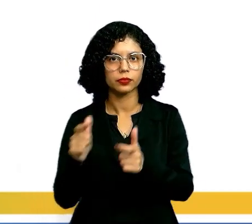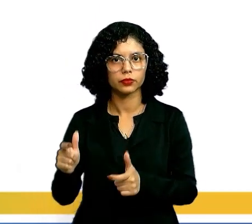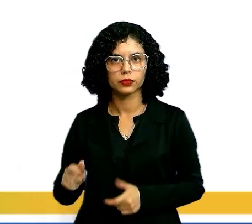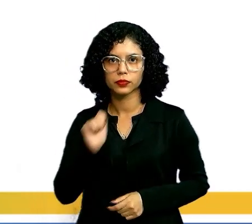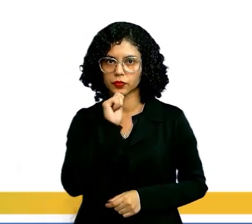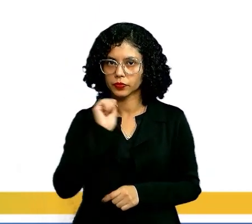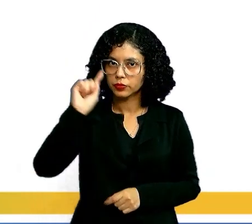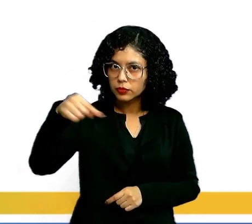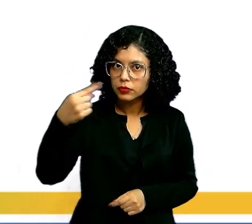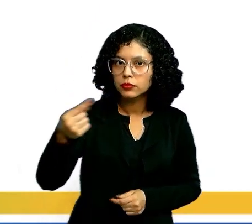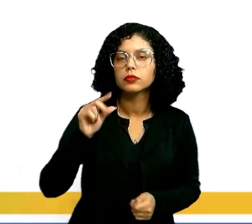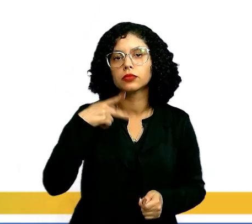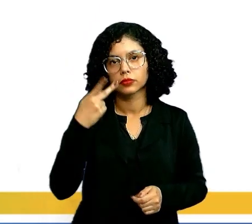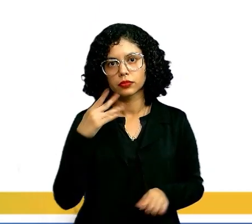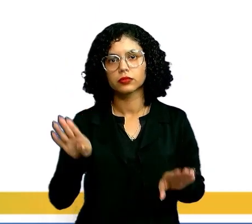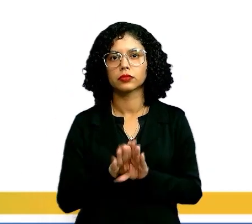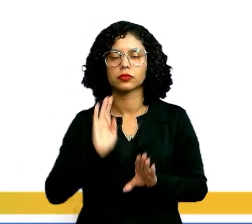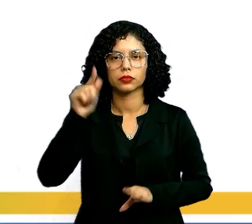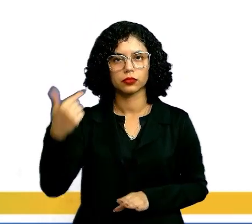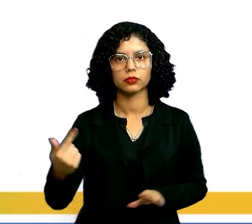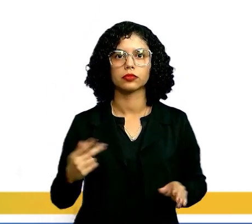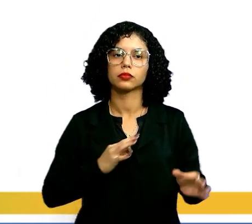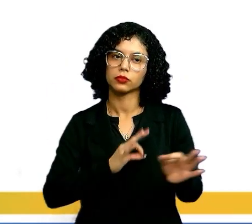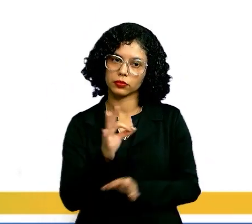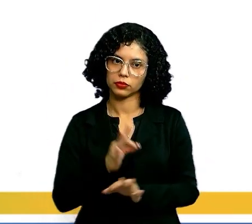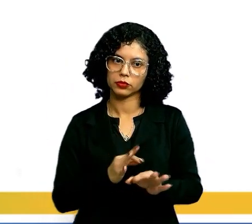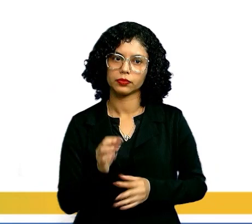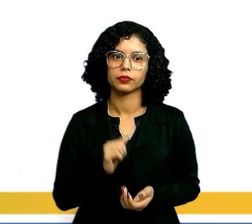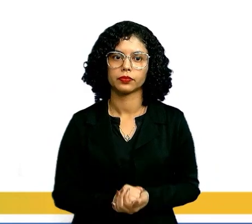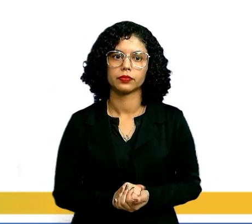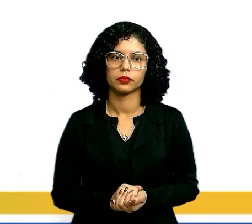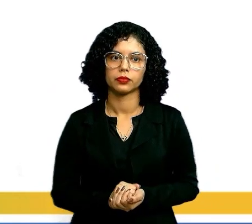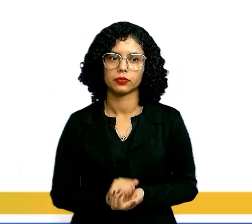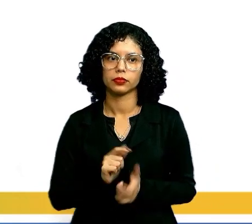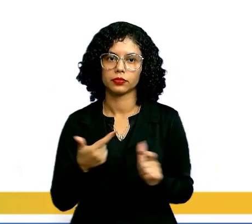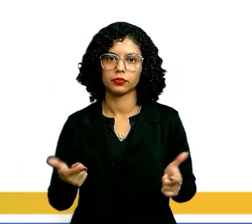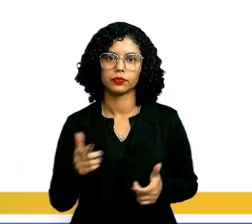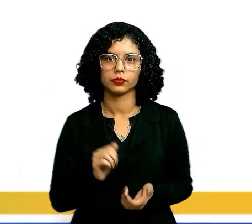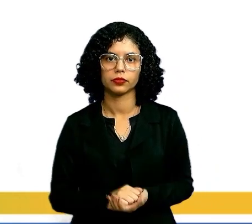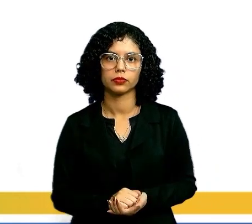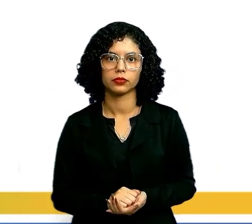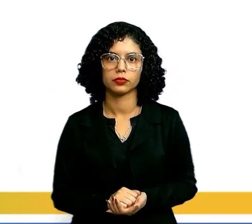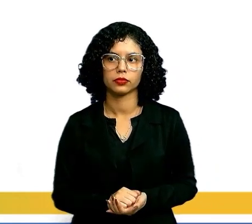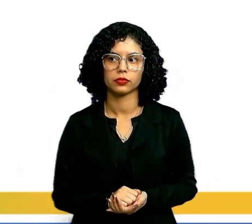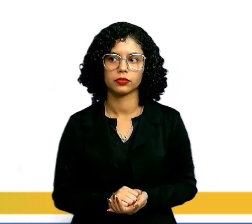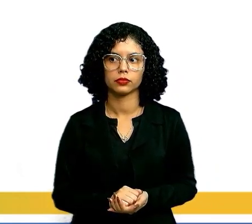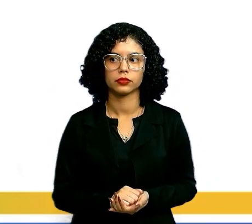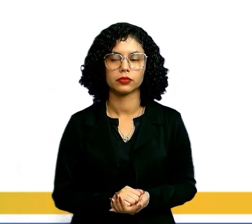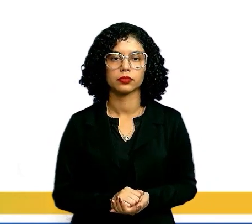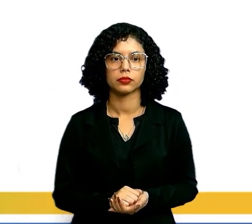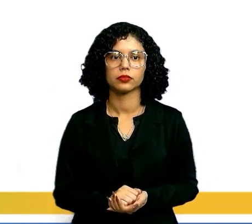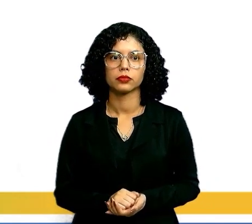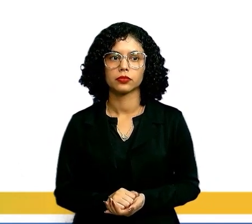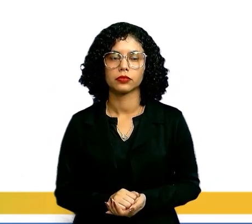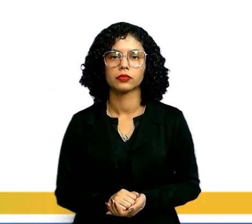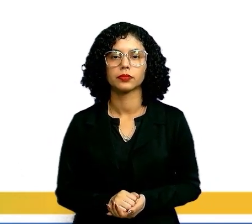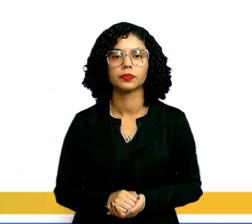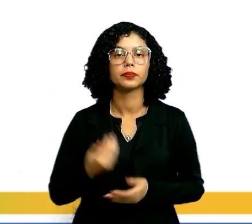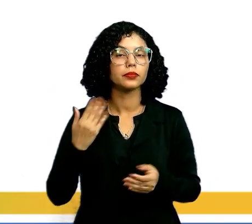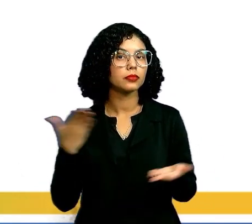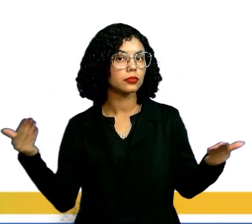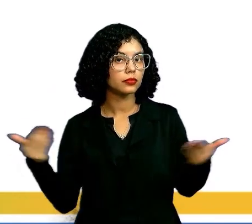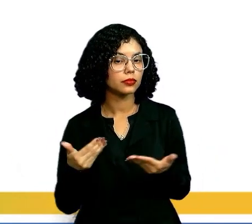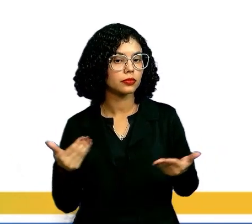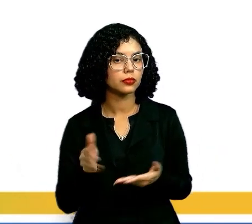corresponde aquilo que fala com aquilo que se pratica e é o grande esforço convido vocês a